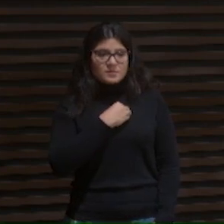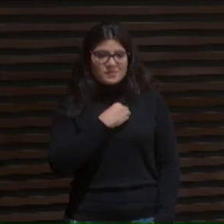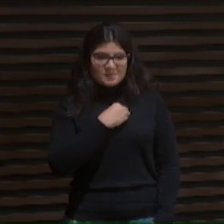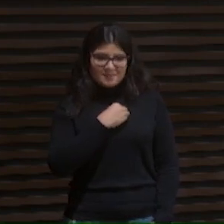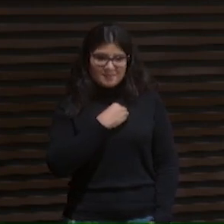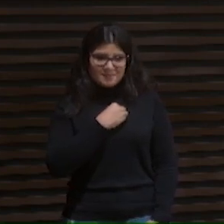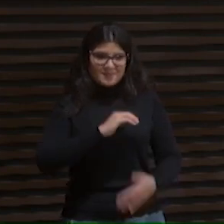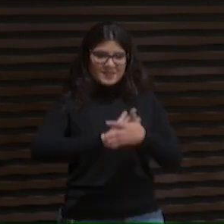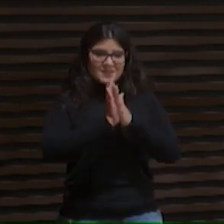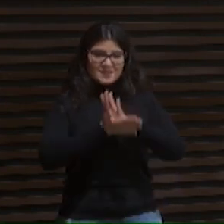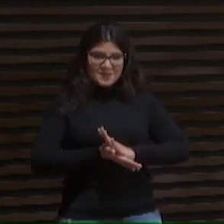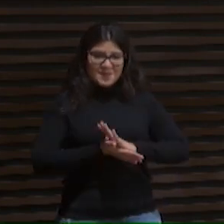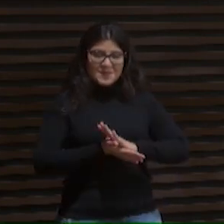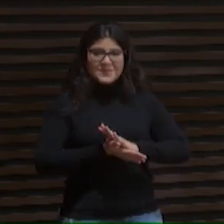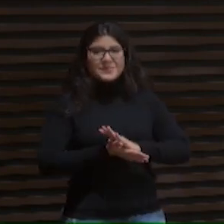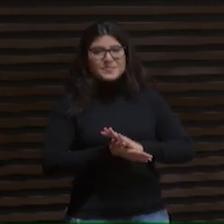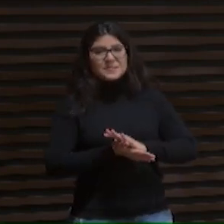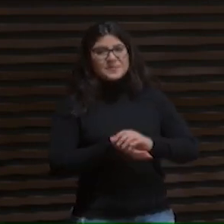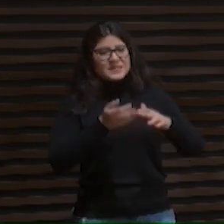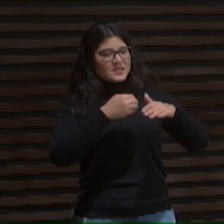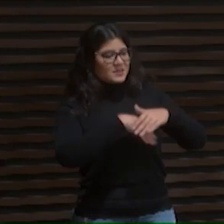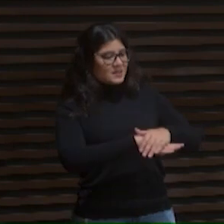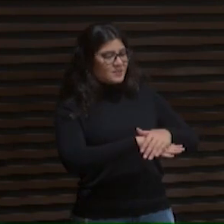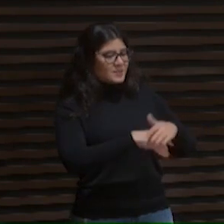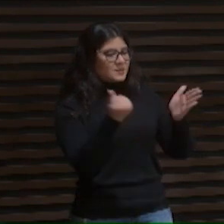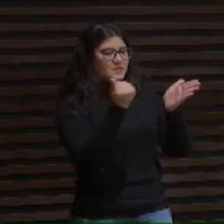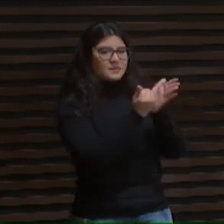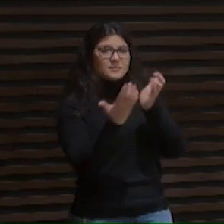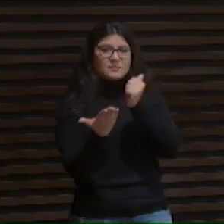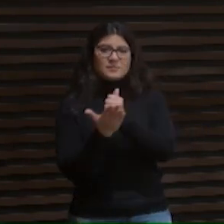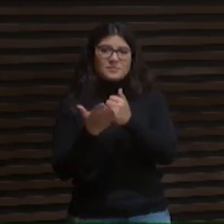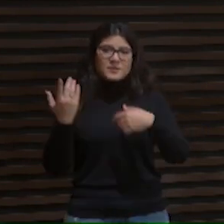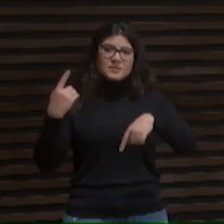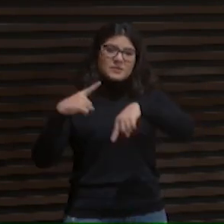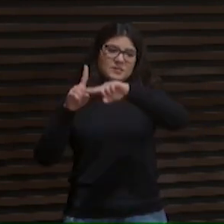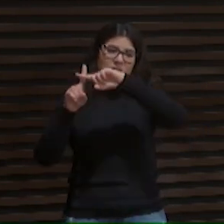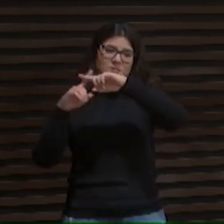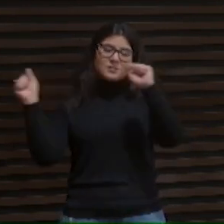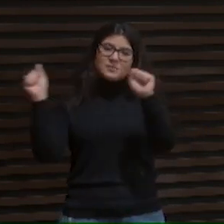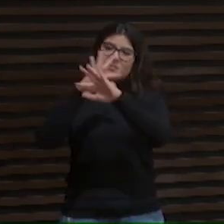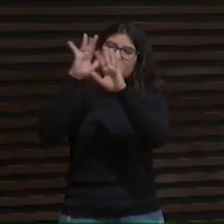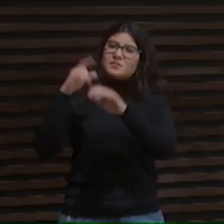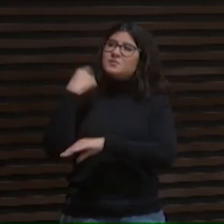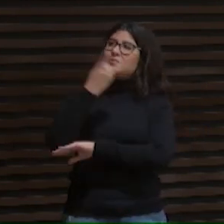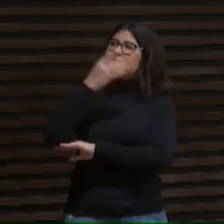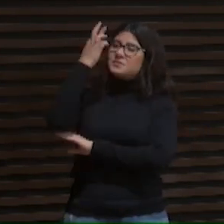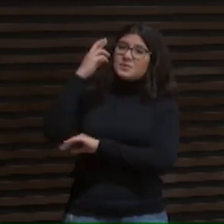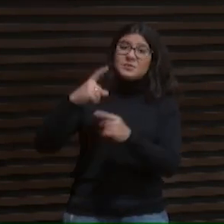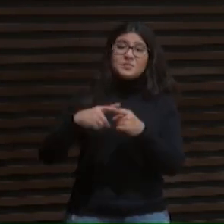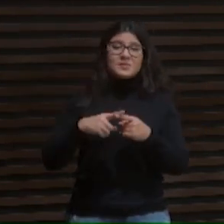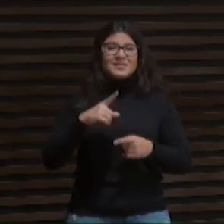esmorecidos, acabados, enterrados, cravados naquela cruz. Glória ao nosso Senhor, porque nós temos